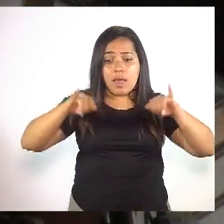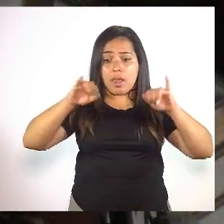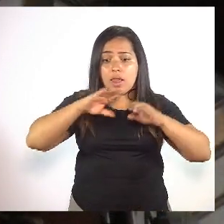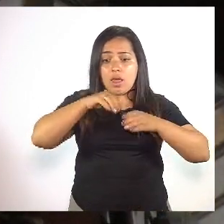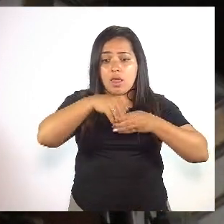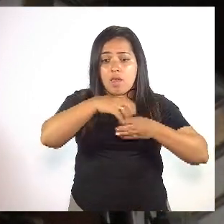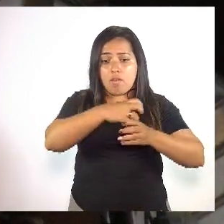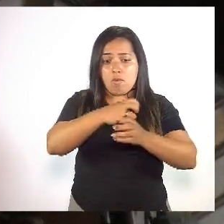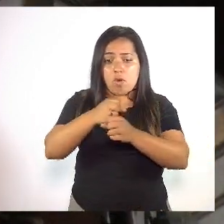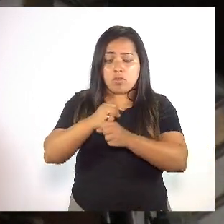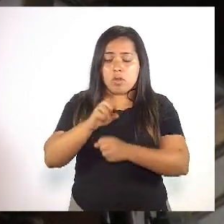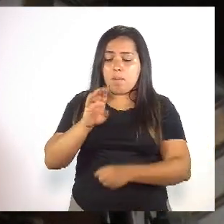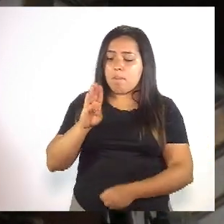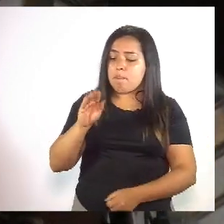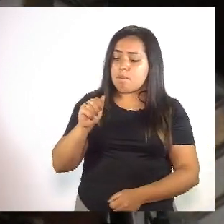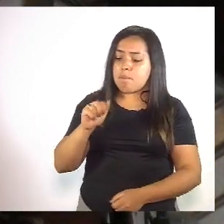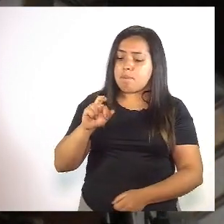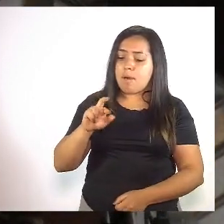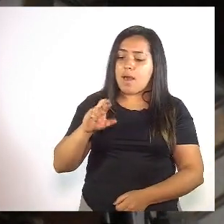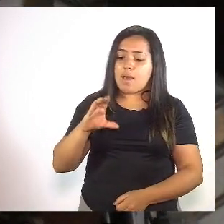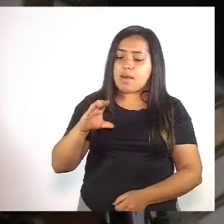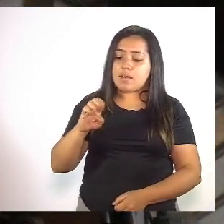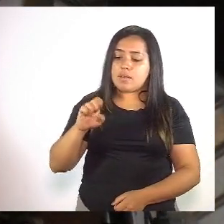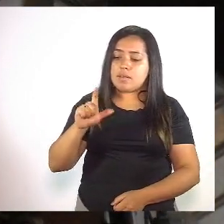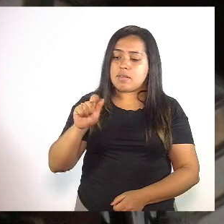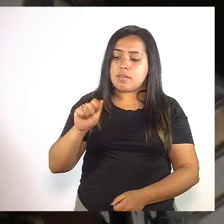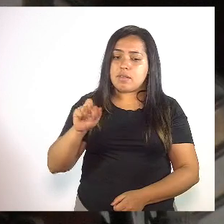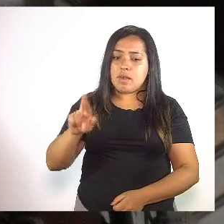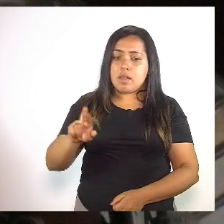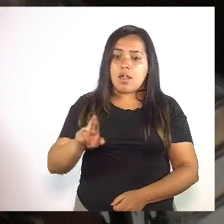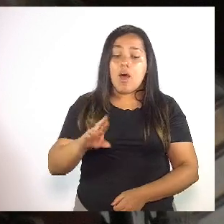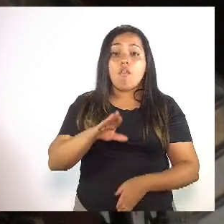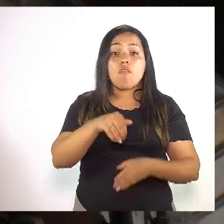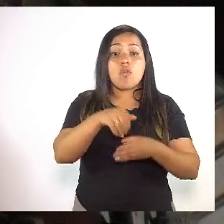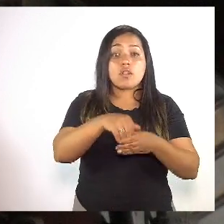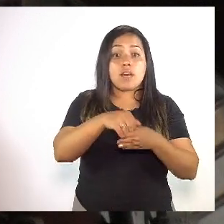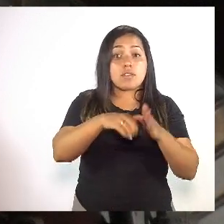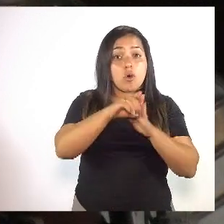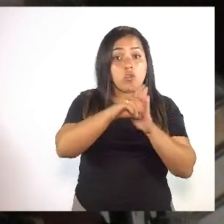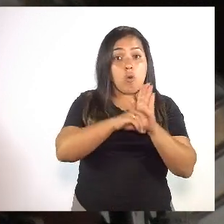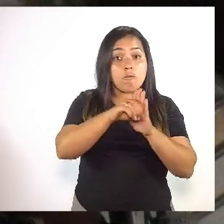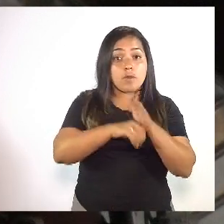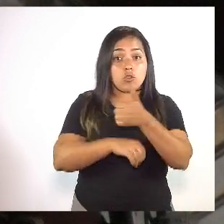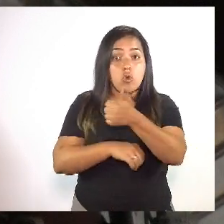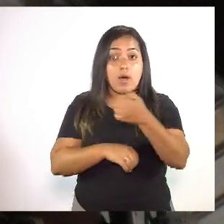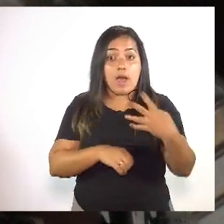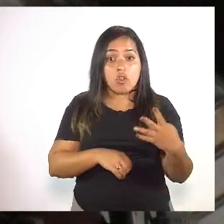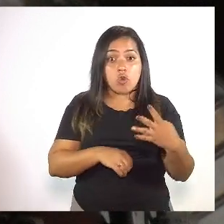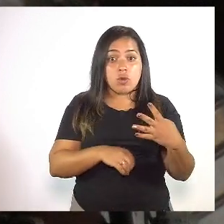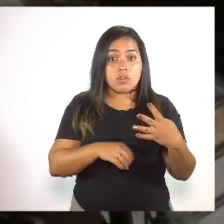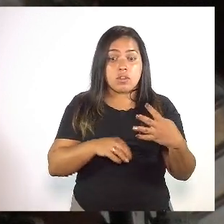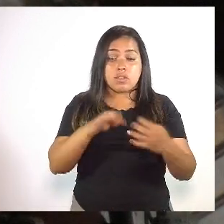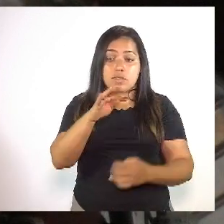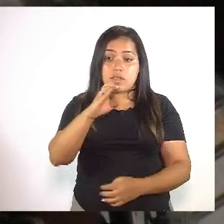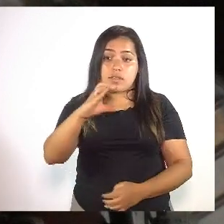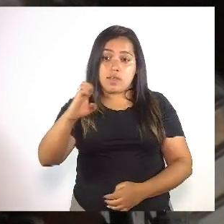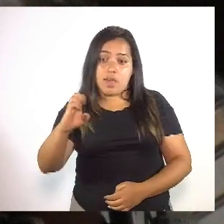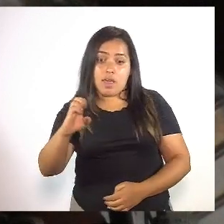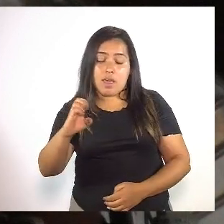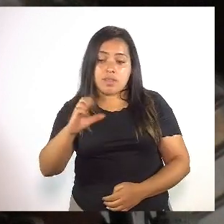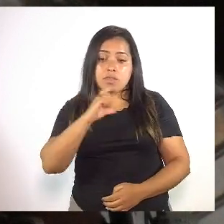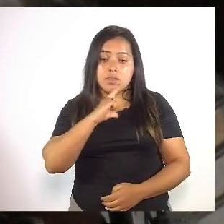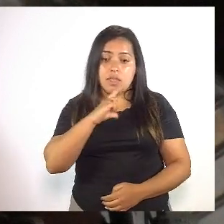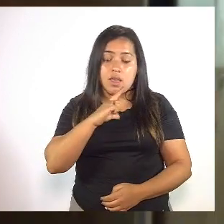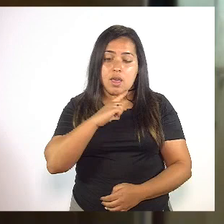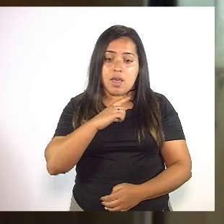agora, Bacelar, tem a votação também do ofício 14, do Tribunal de Contas. A